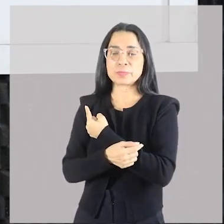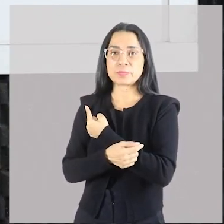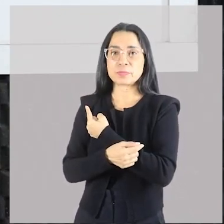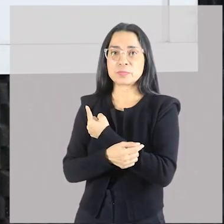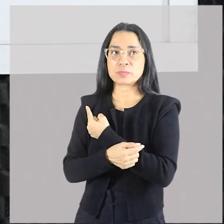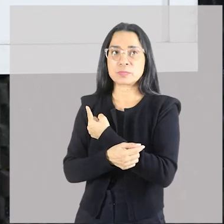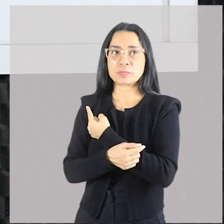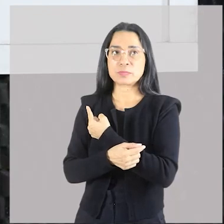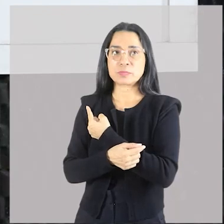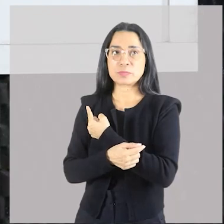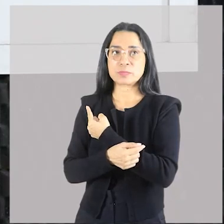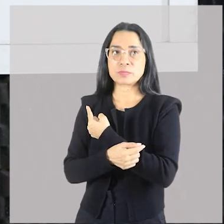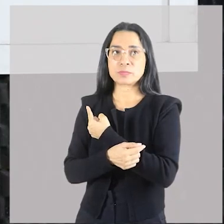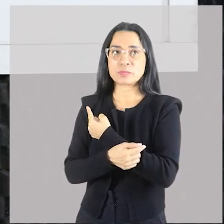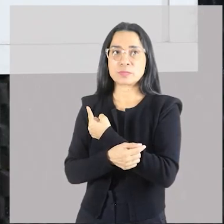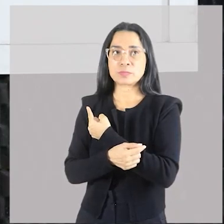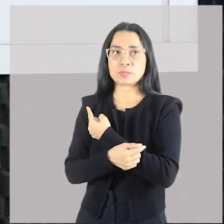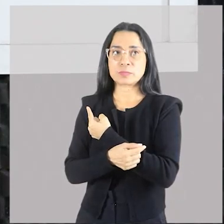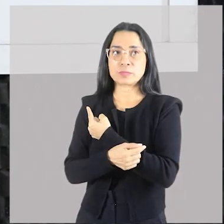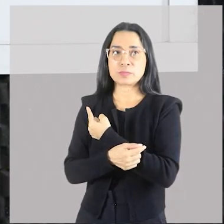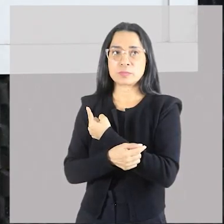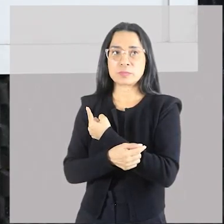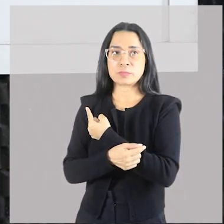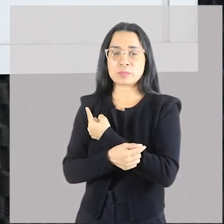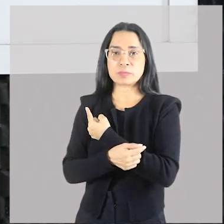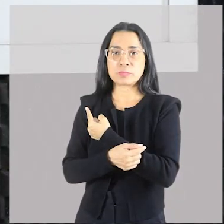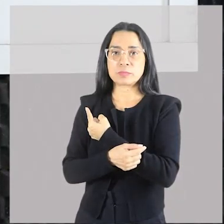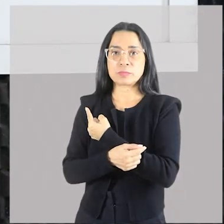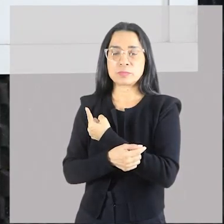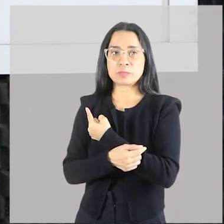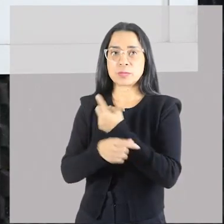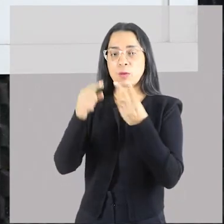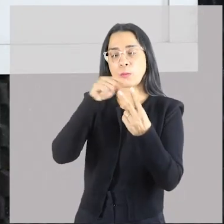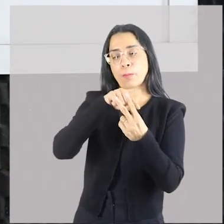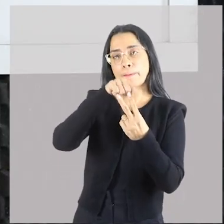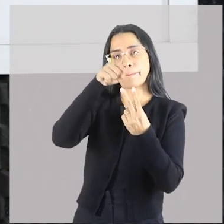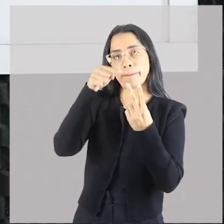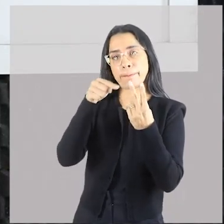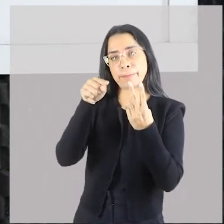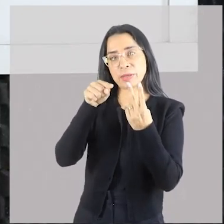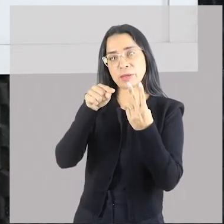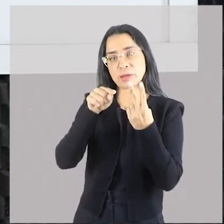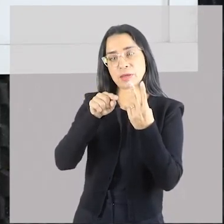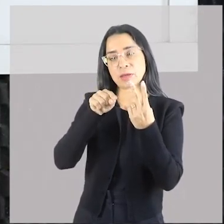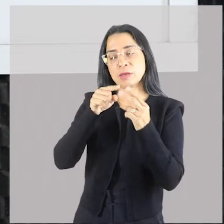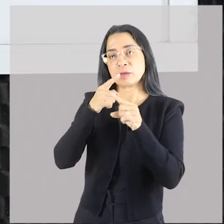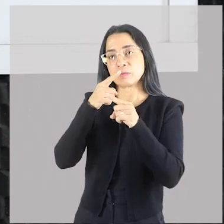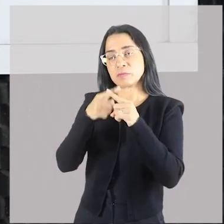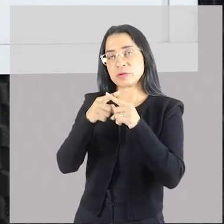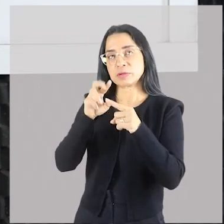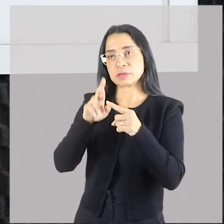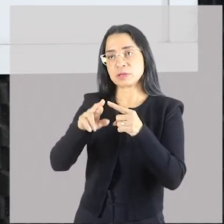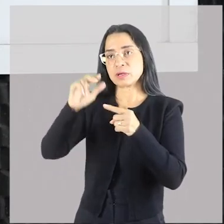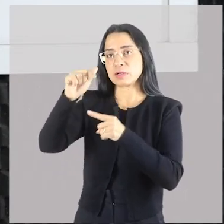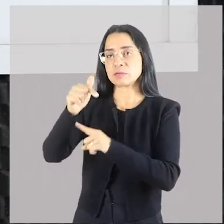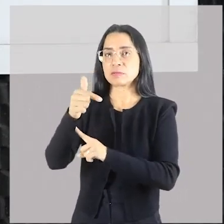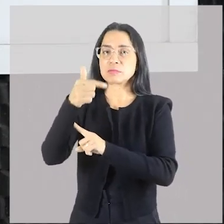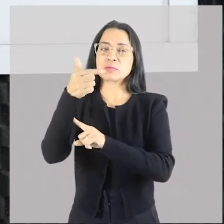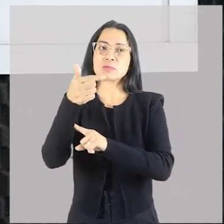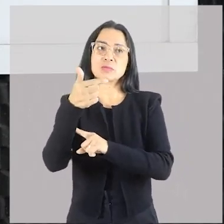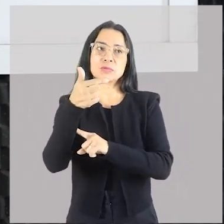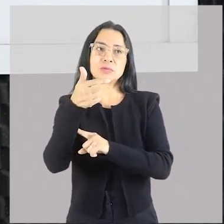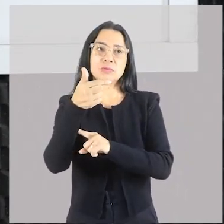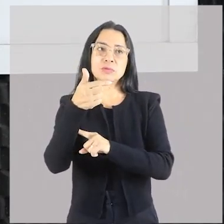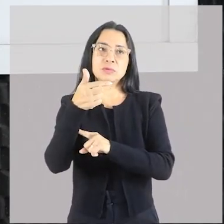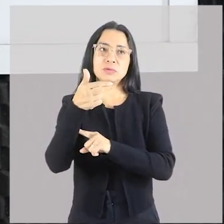pelo raio elevado ao quadrado, certo? Porque você consegue, a demonstração disso é que você